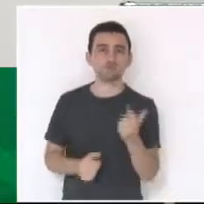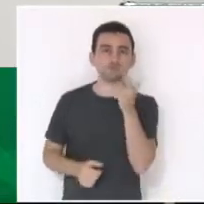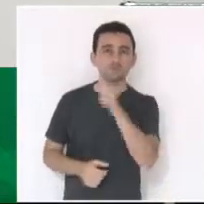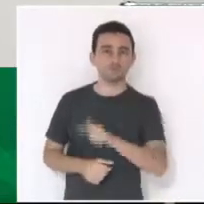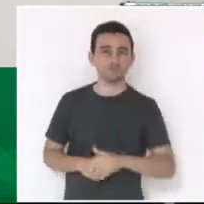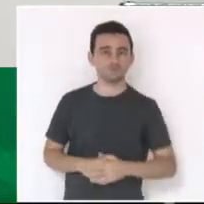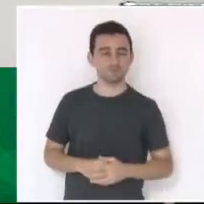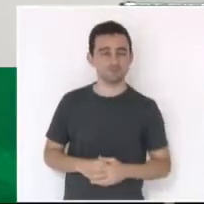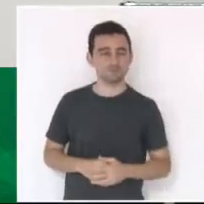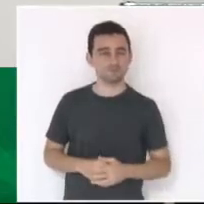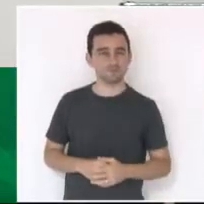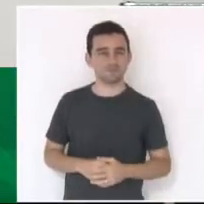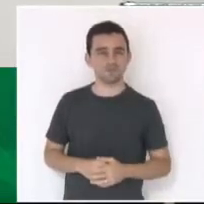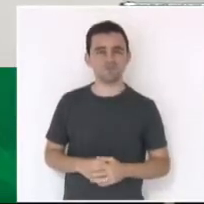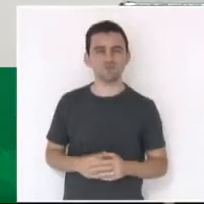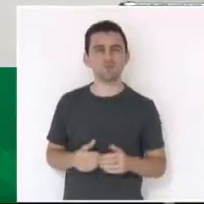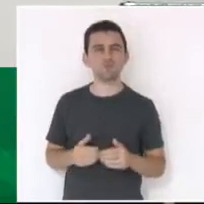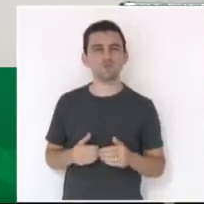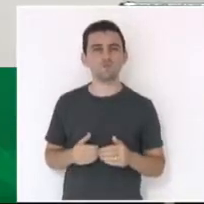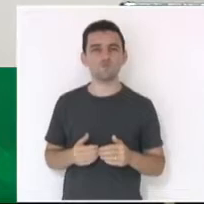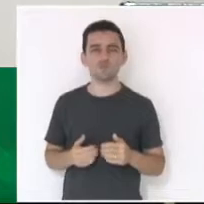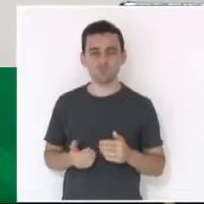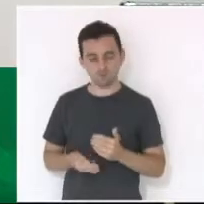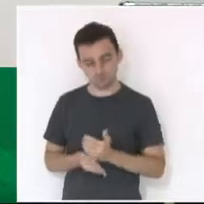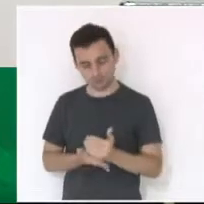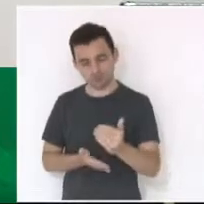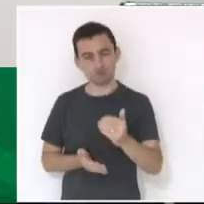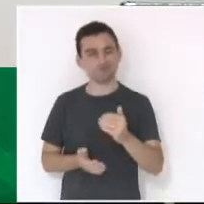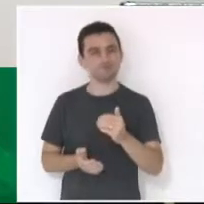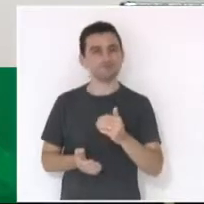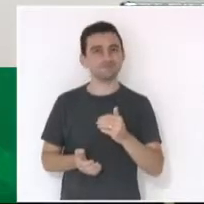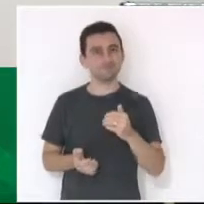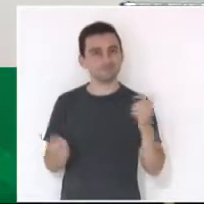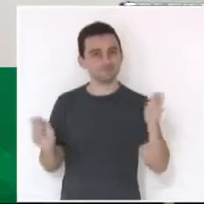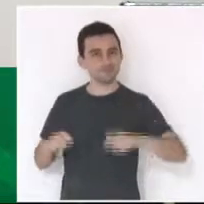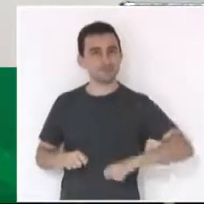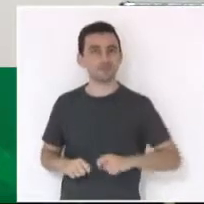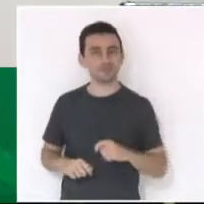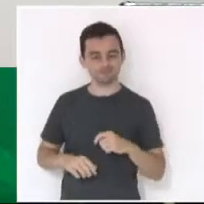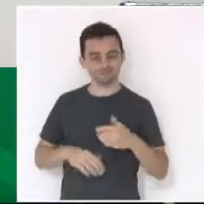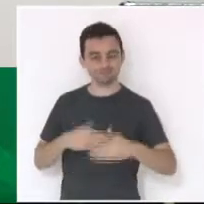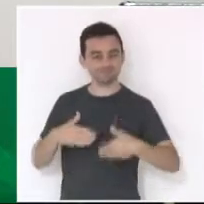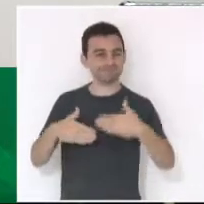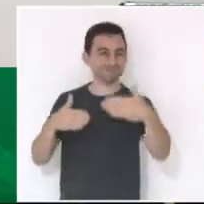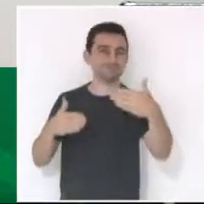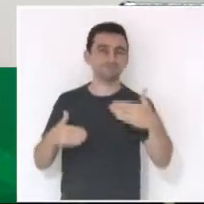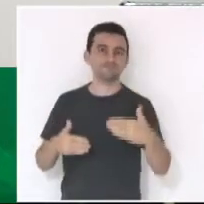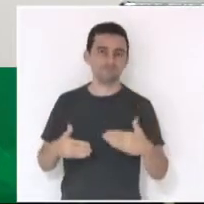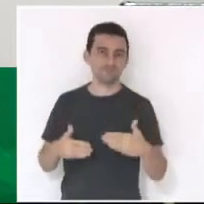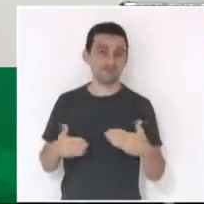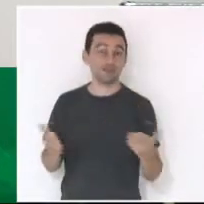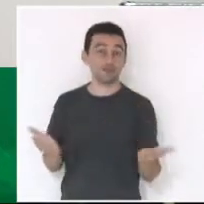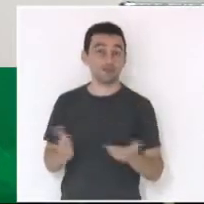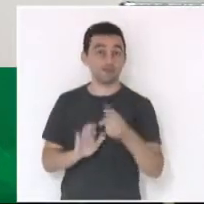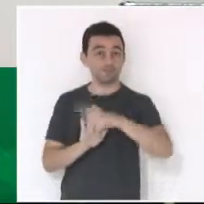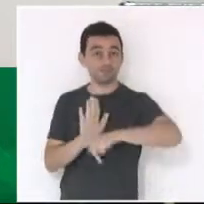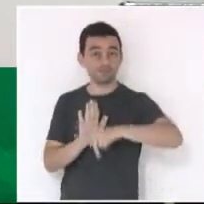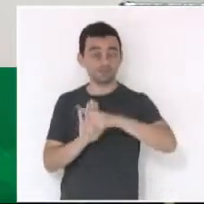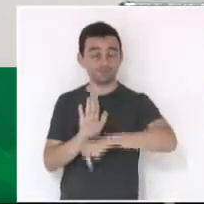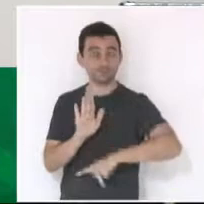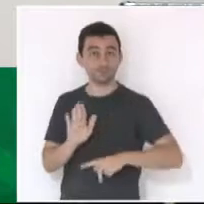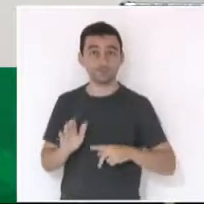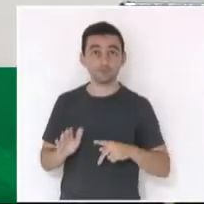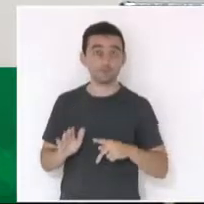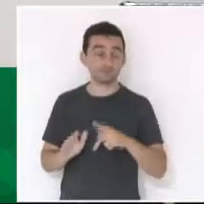de desenvolvimento volte a funcionar nesta perspectiva um projeto Nacional de